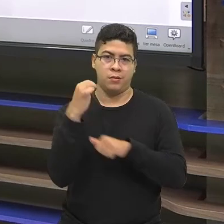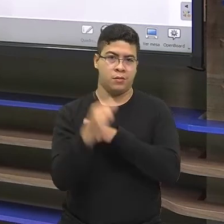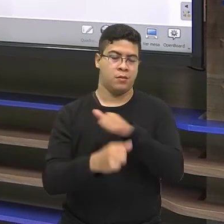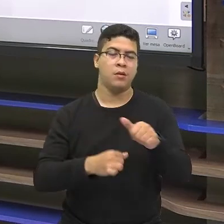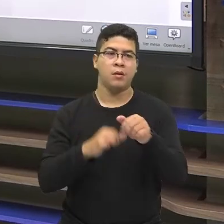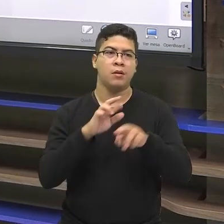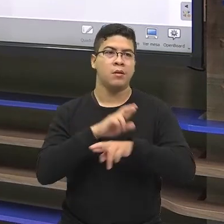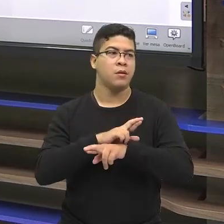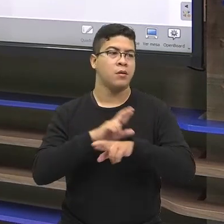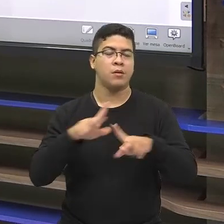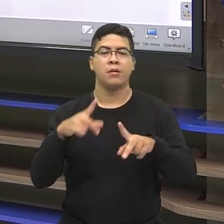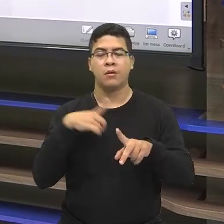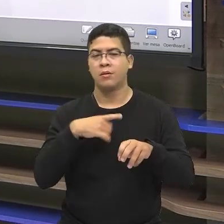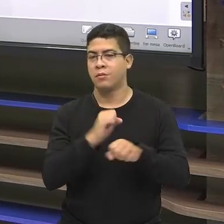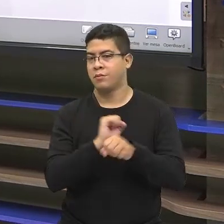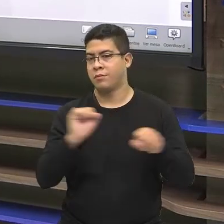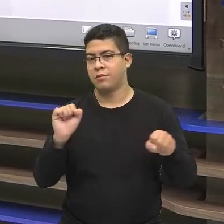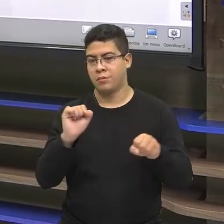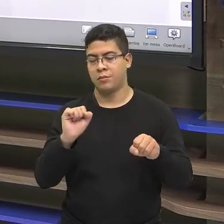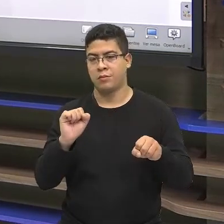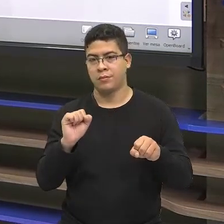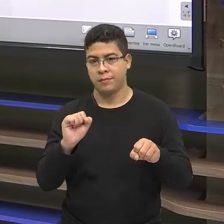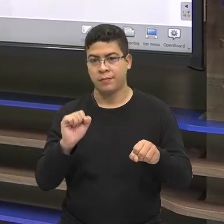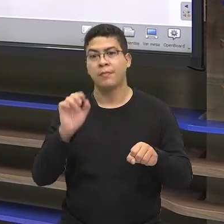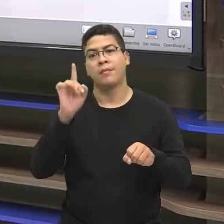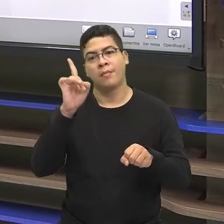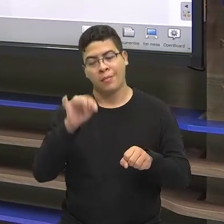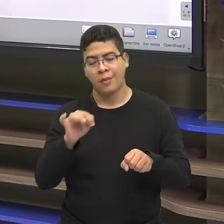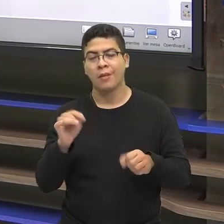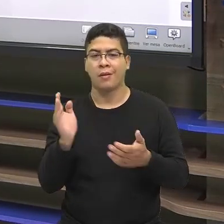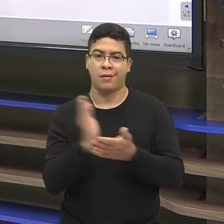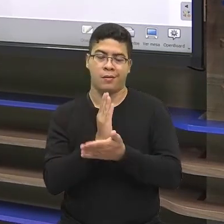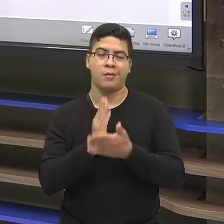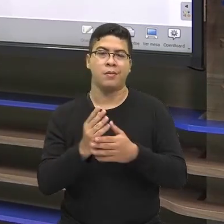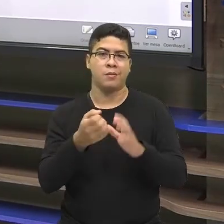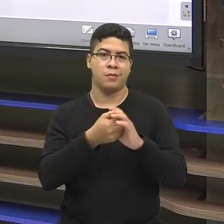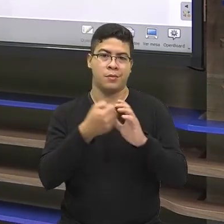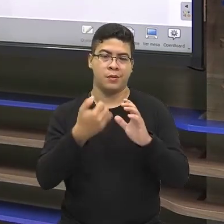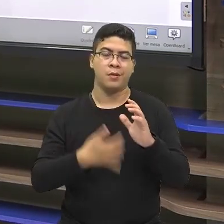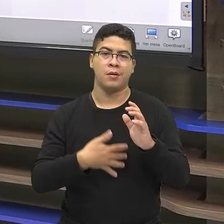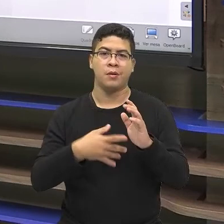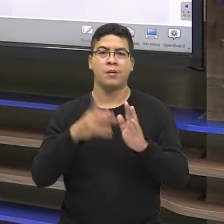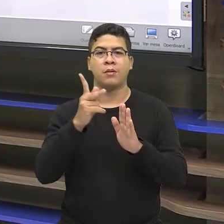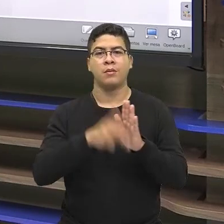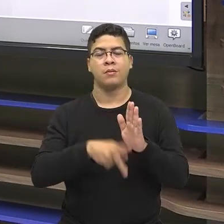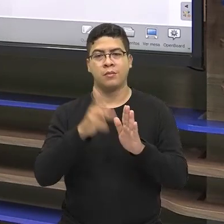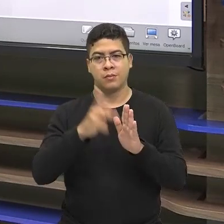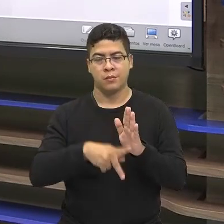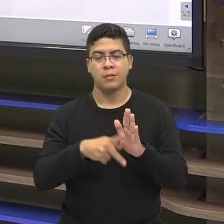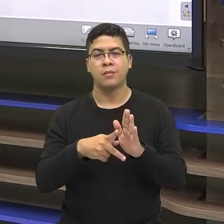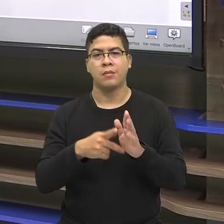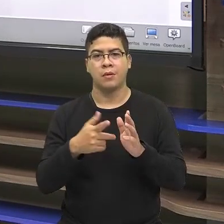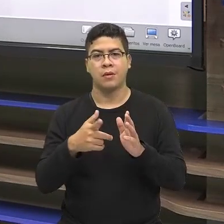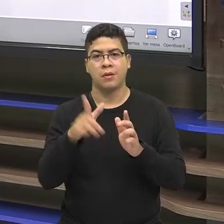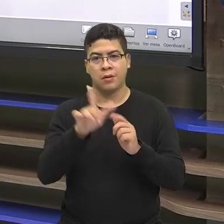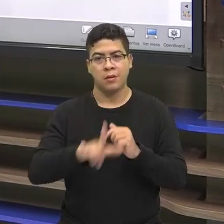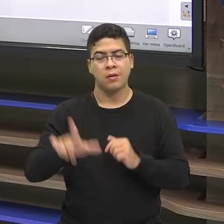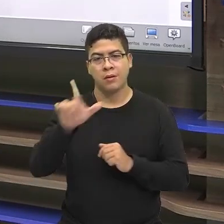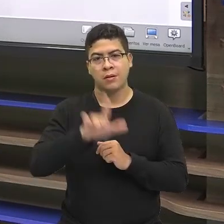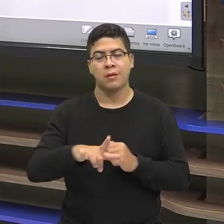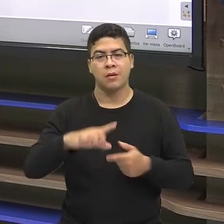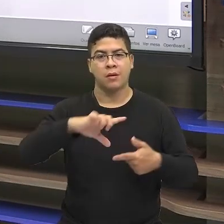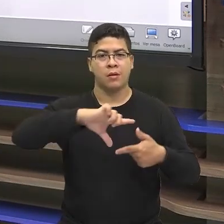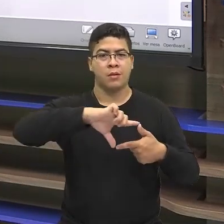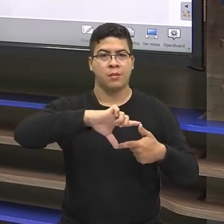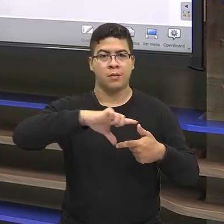diferente, romper com o passado. Essa é uma das características do projeto literário modernista, o rompimento